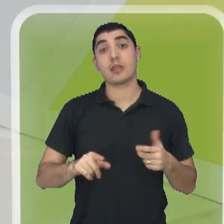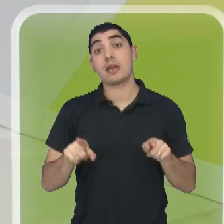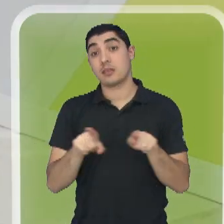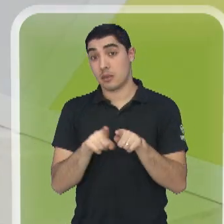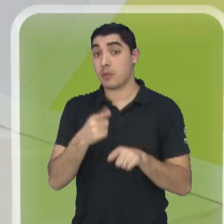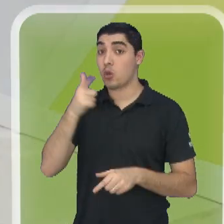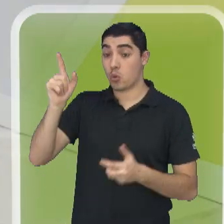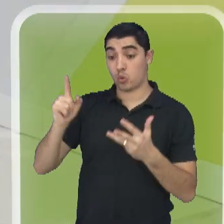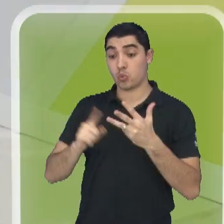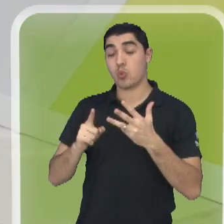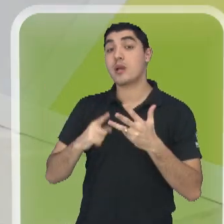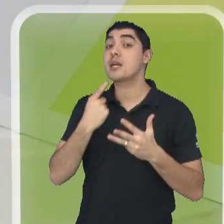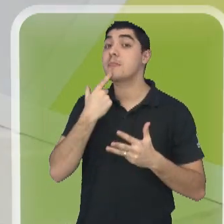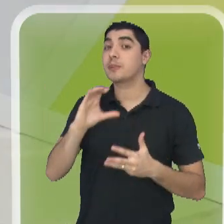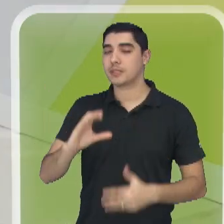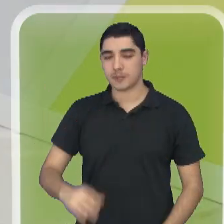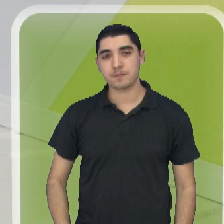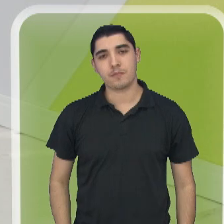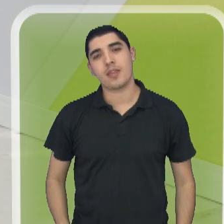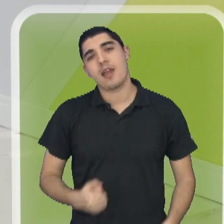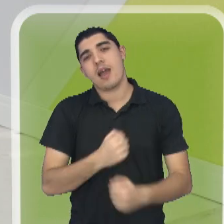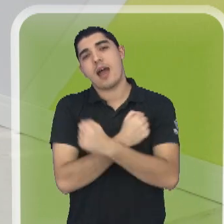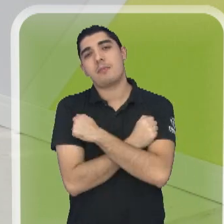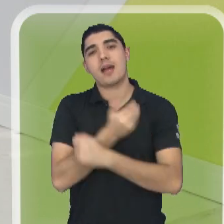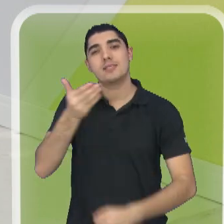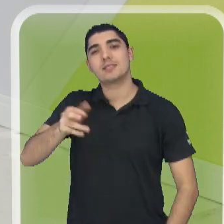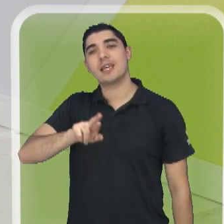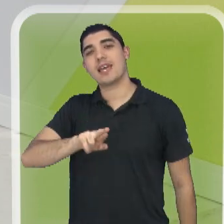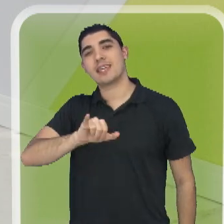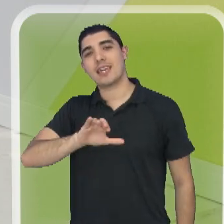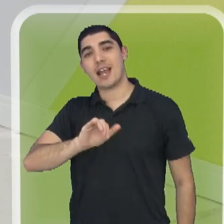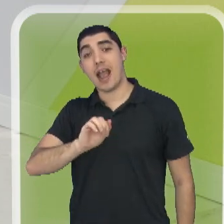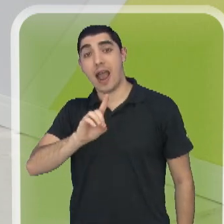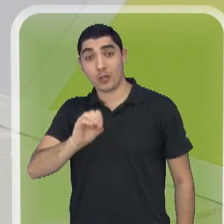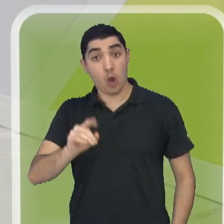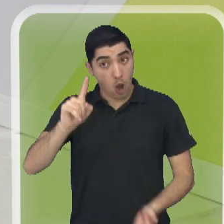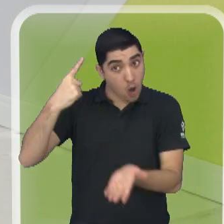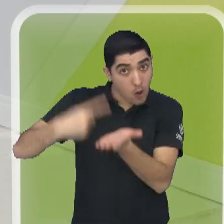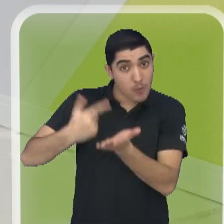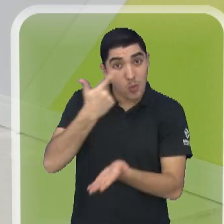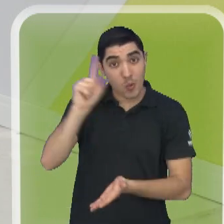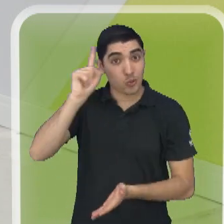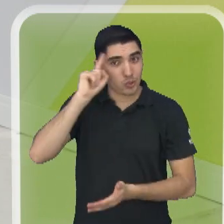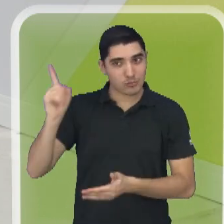time forte também. Um abraço mais uma vez, Ricardo Navajas. Estamos esperando você aqui mais uma vez no nosso Hora do Esporte.